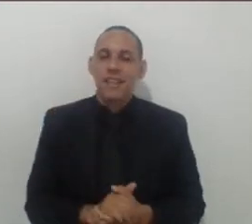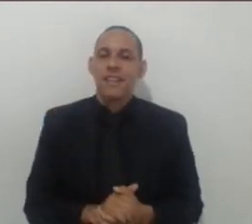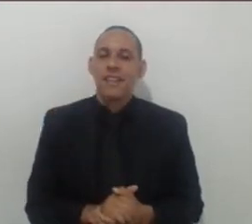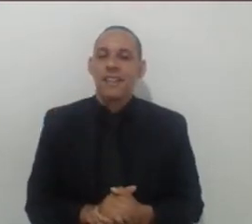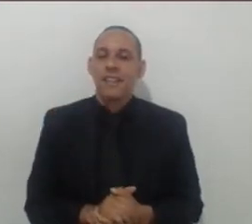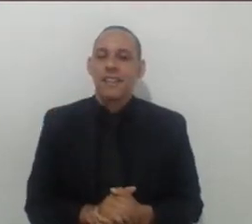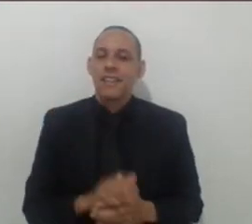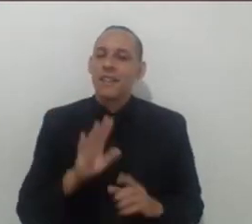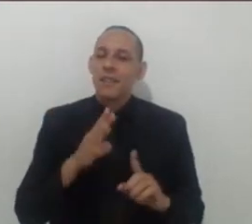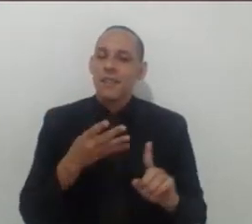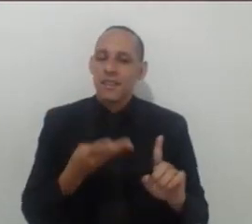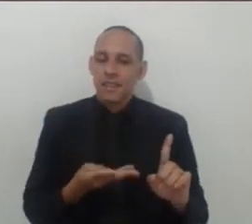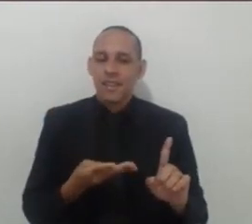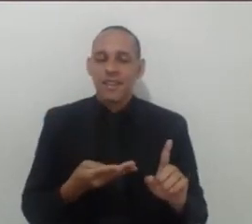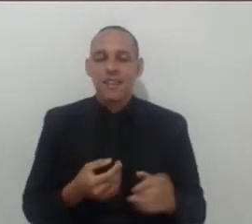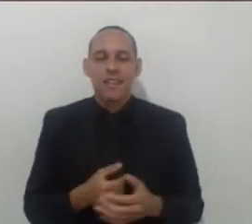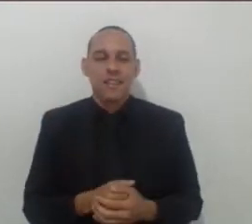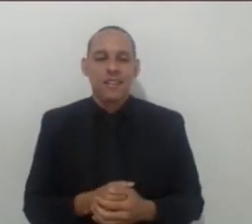homenagem